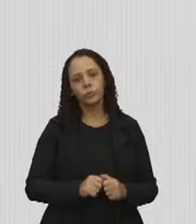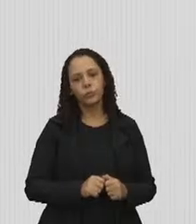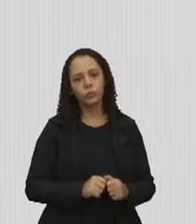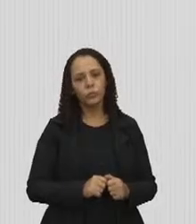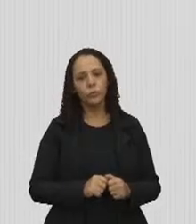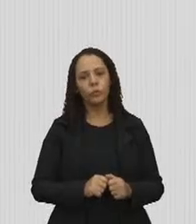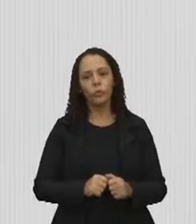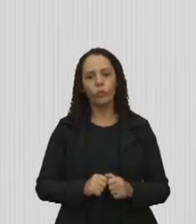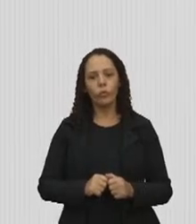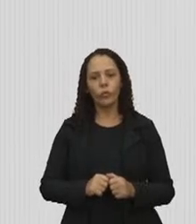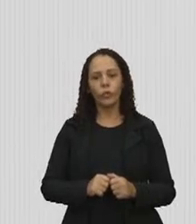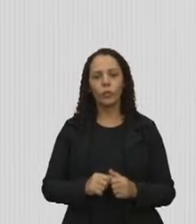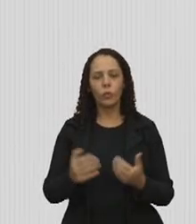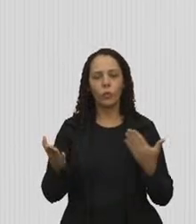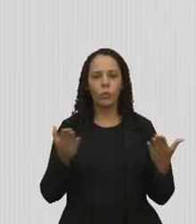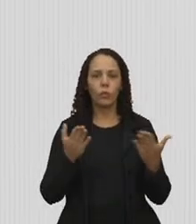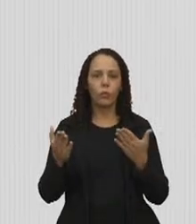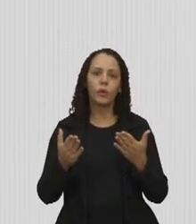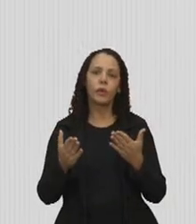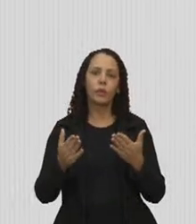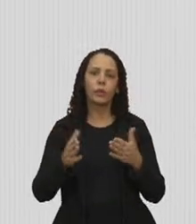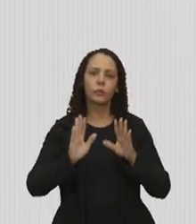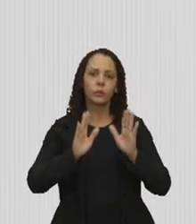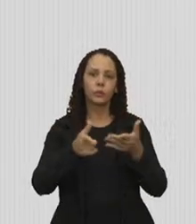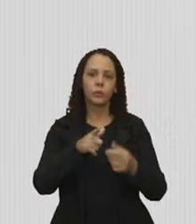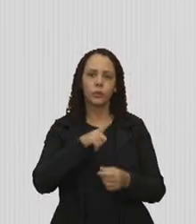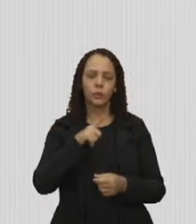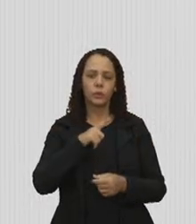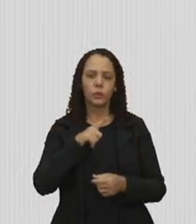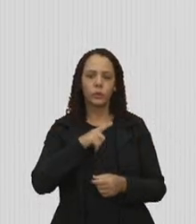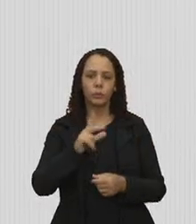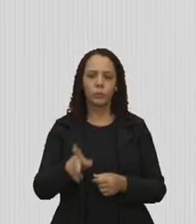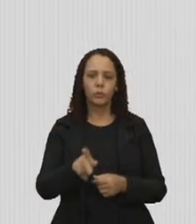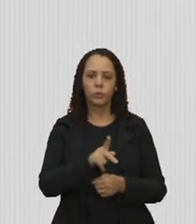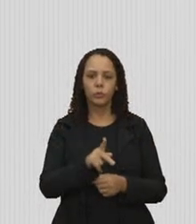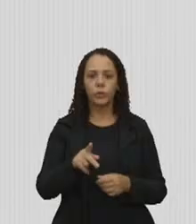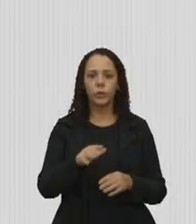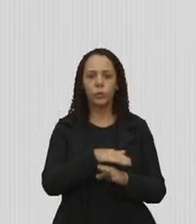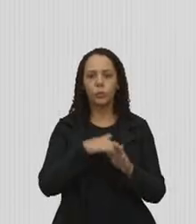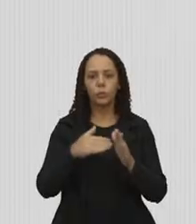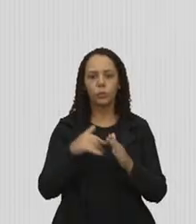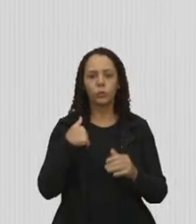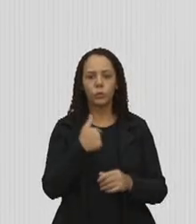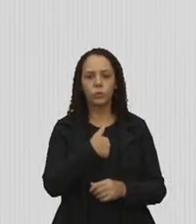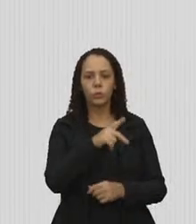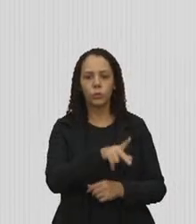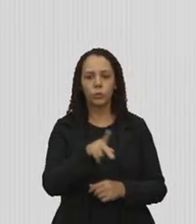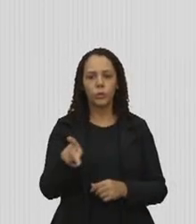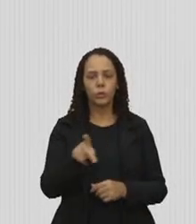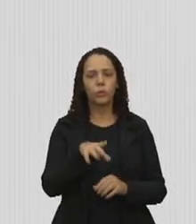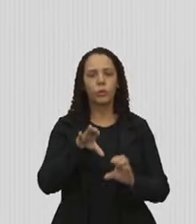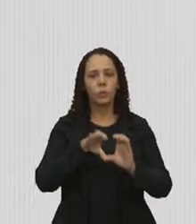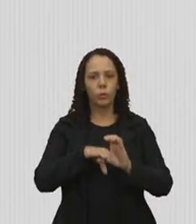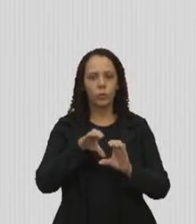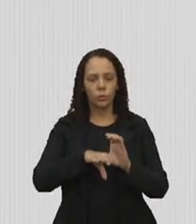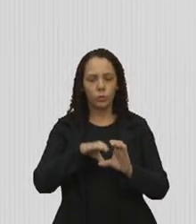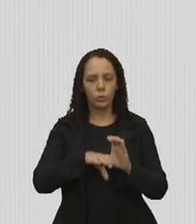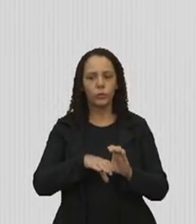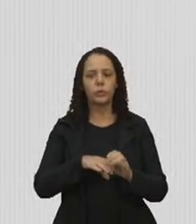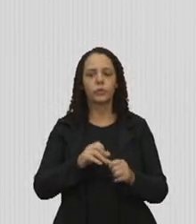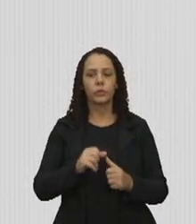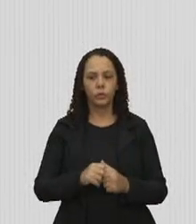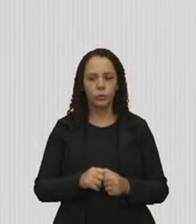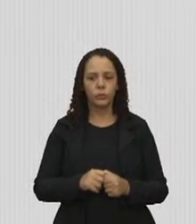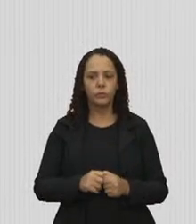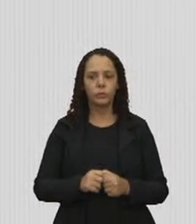gente tem dentro do nosso corpo docente, porque todos os nossos docentes são concursados em